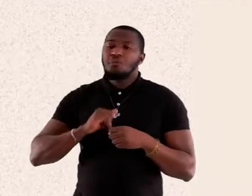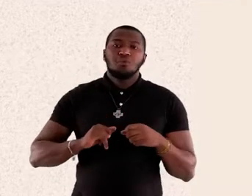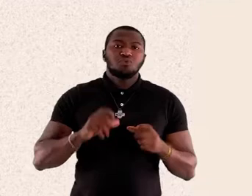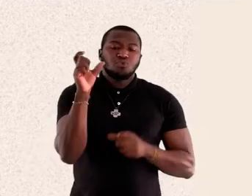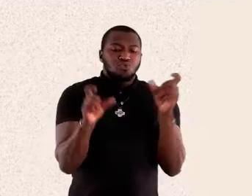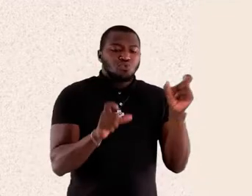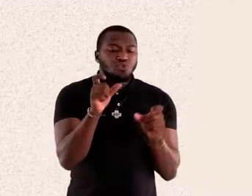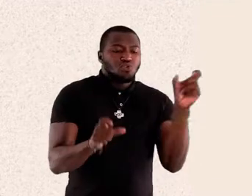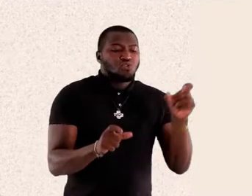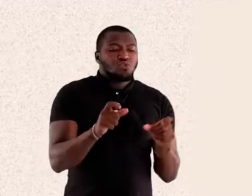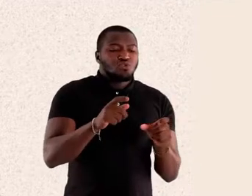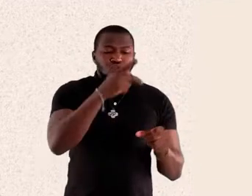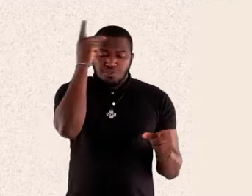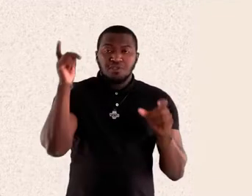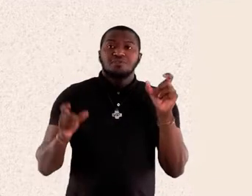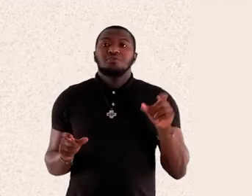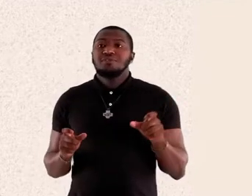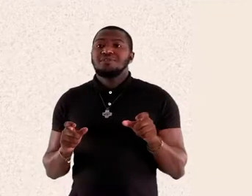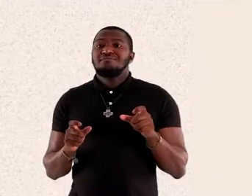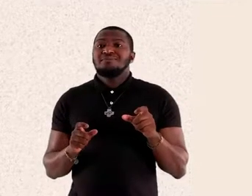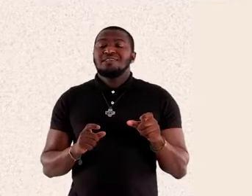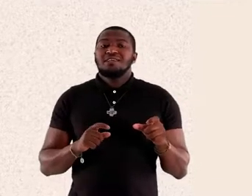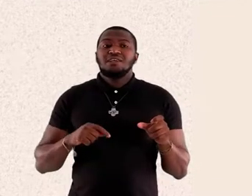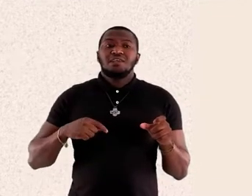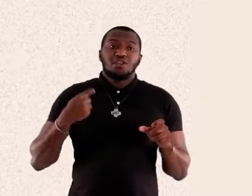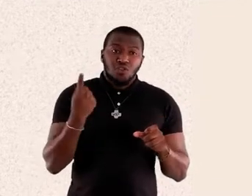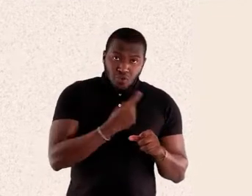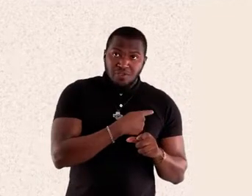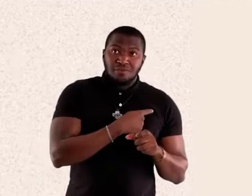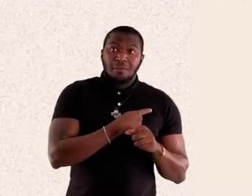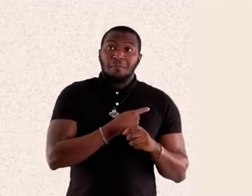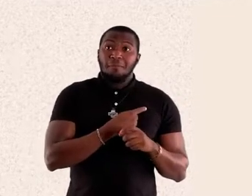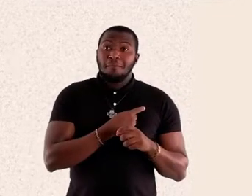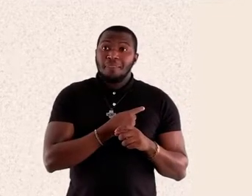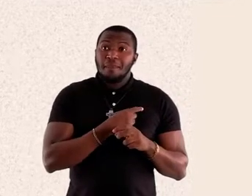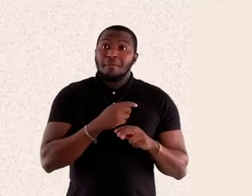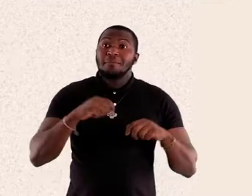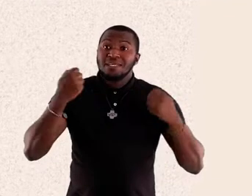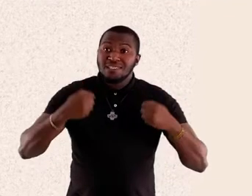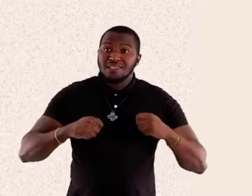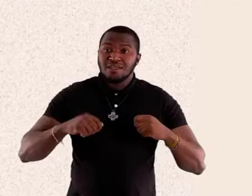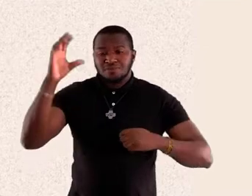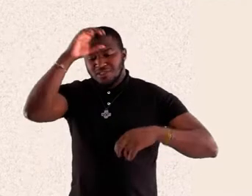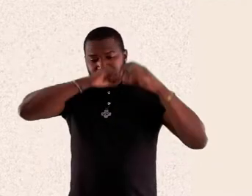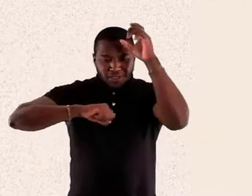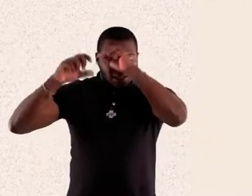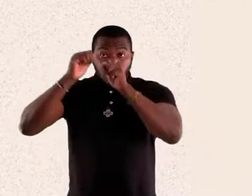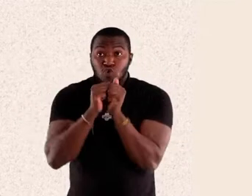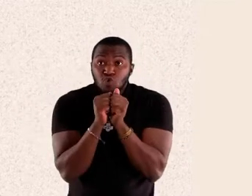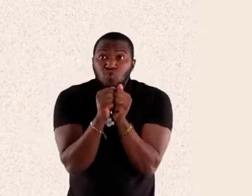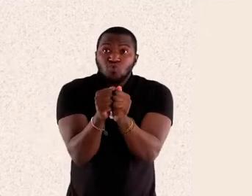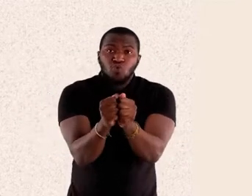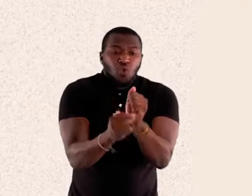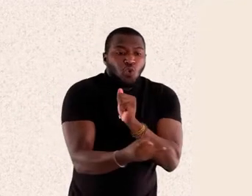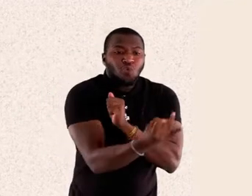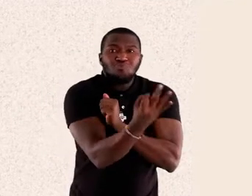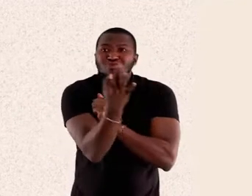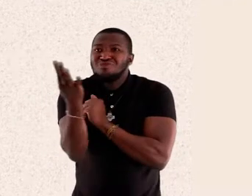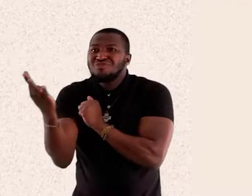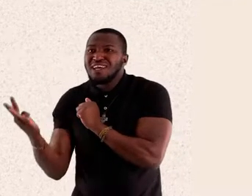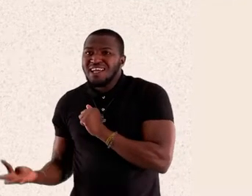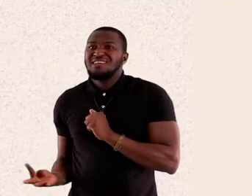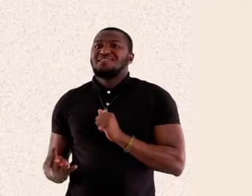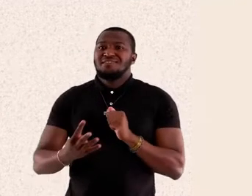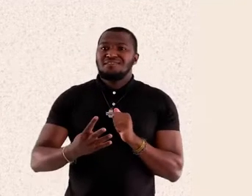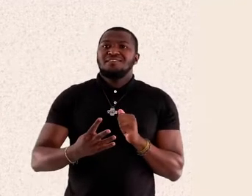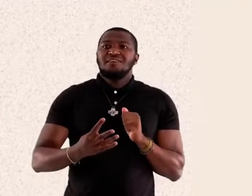e o nosso processo de aprendizagem é fundamental bom então a gente precisa de muito tempo e a gente precisa dos outros